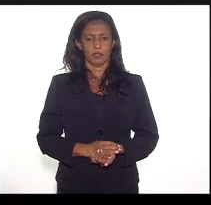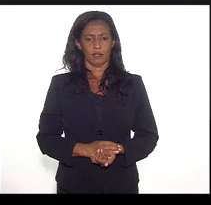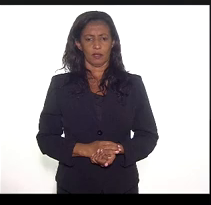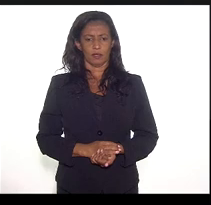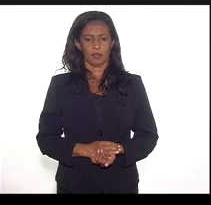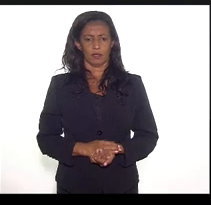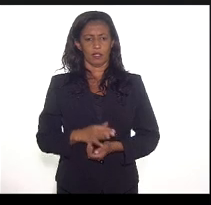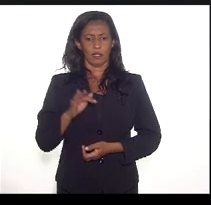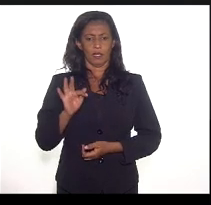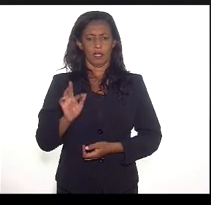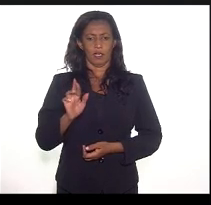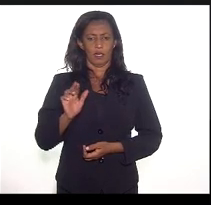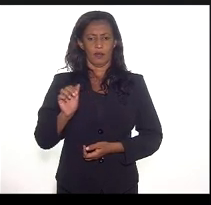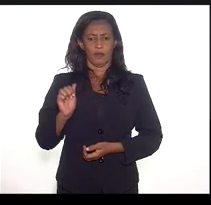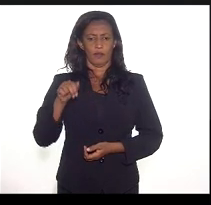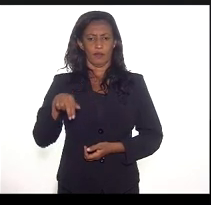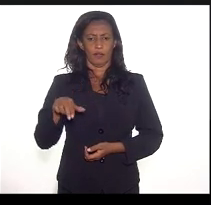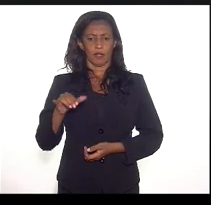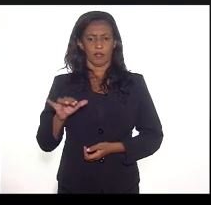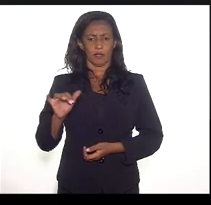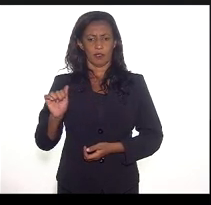Deputada Franciane Mota.